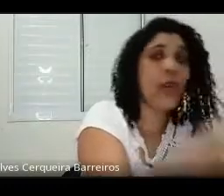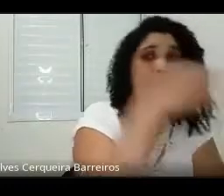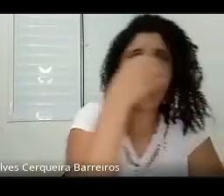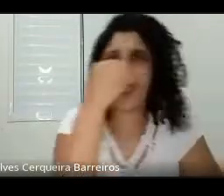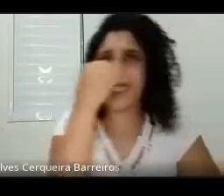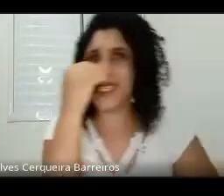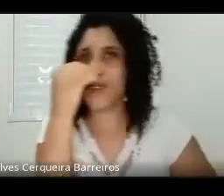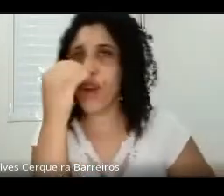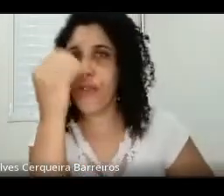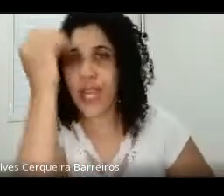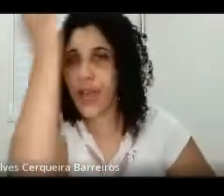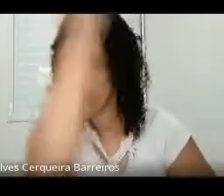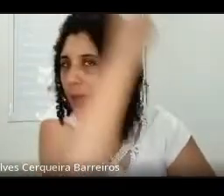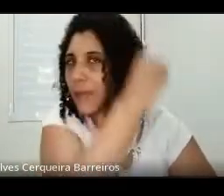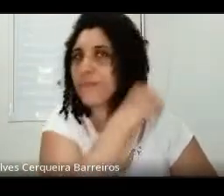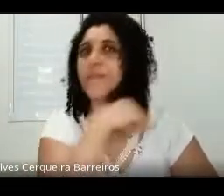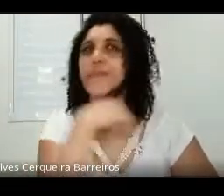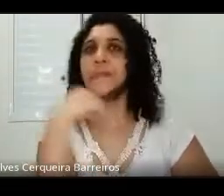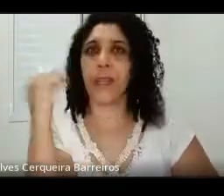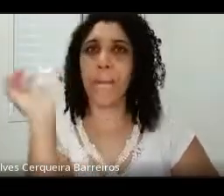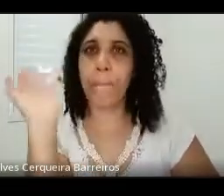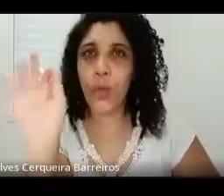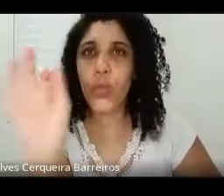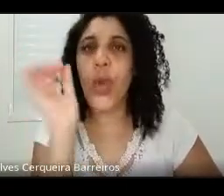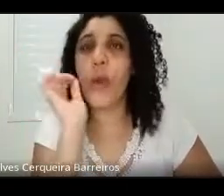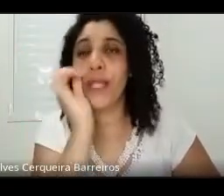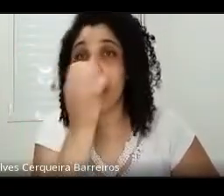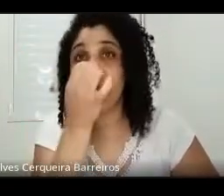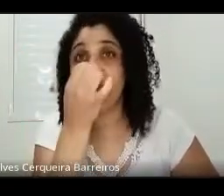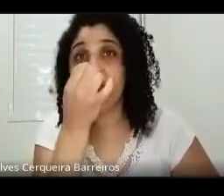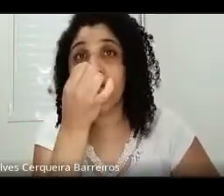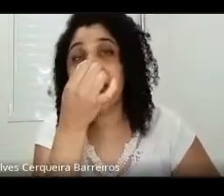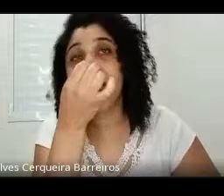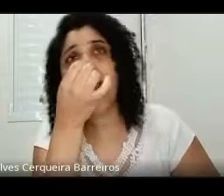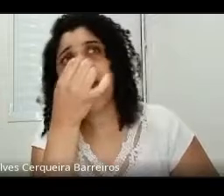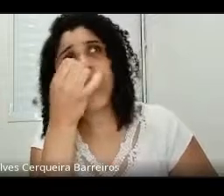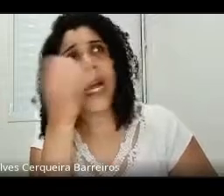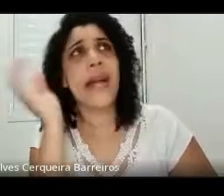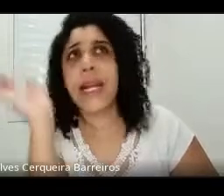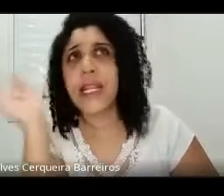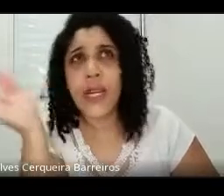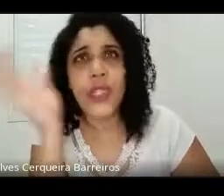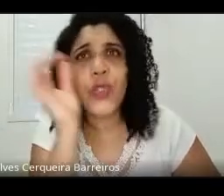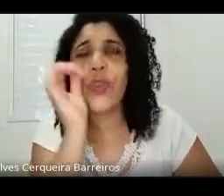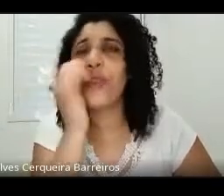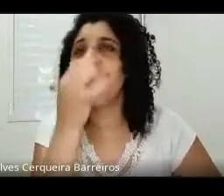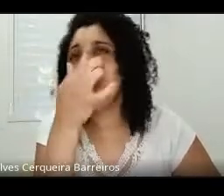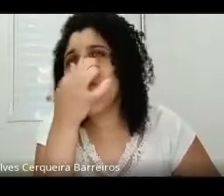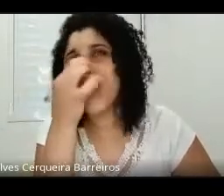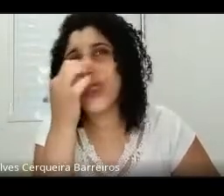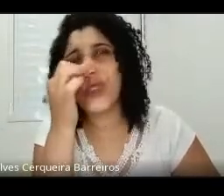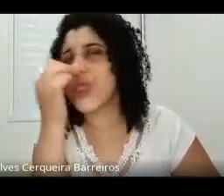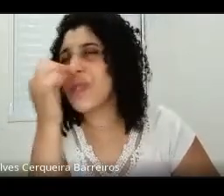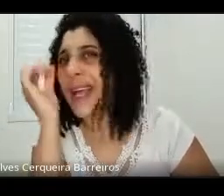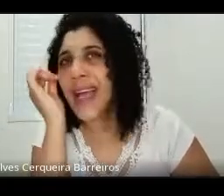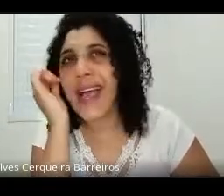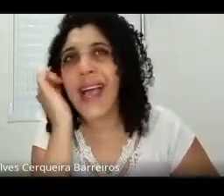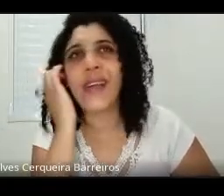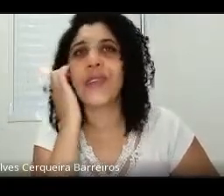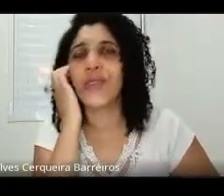A linguagem que eles desenvolvem é algo bem pontual para determinados fins. A linguagem dos golfinhos,